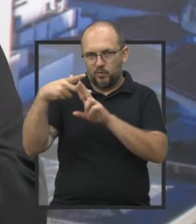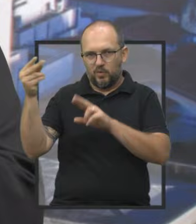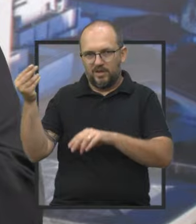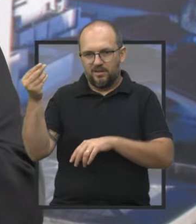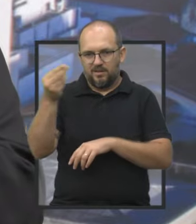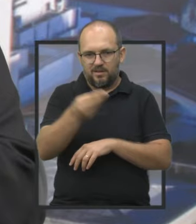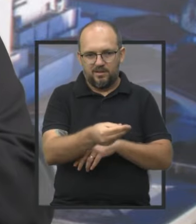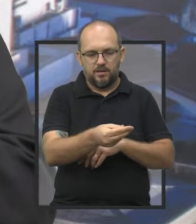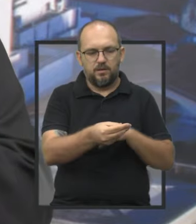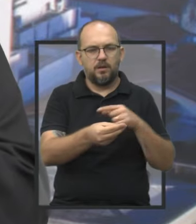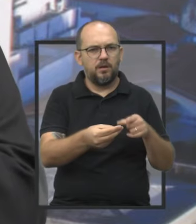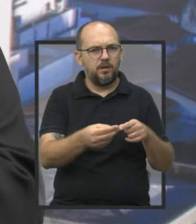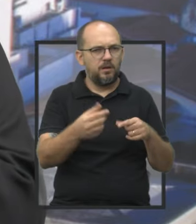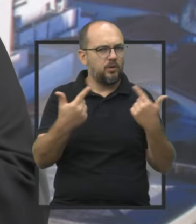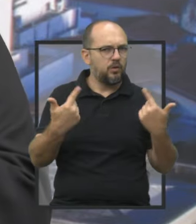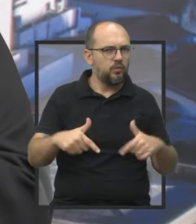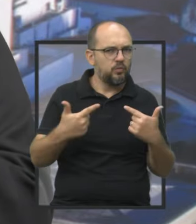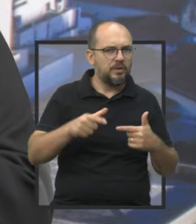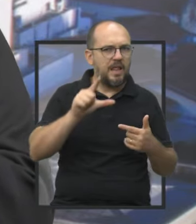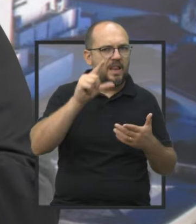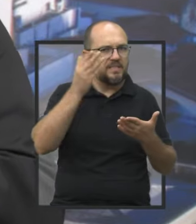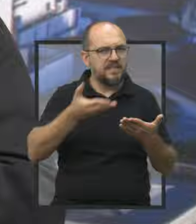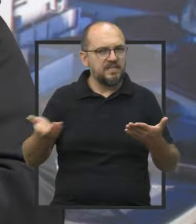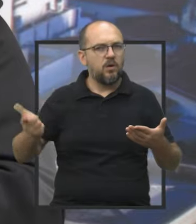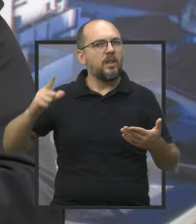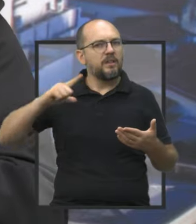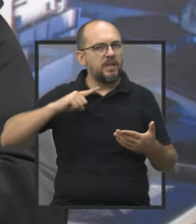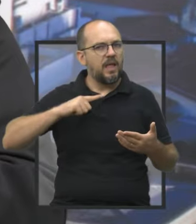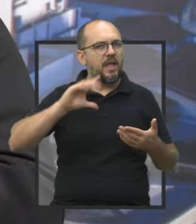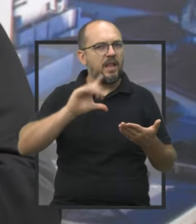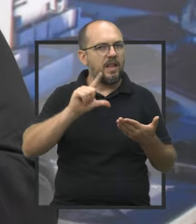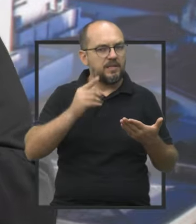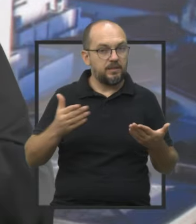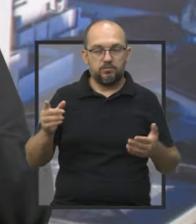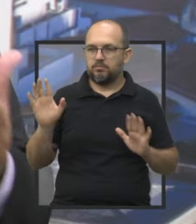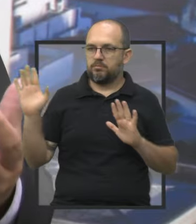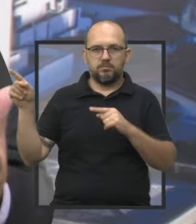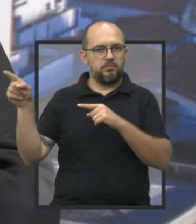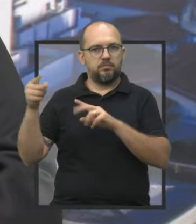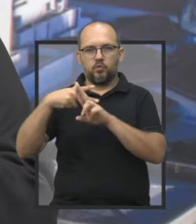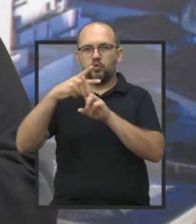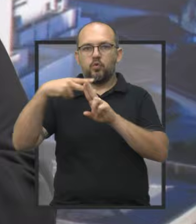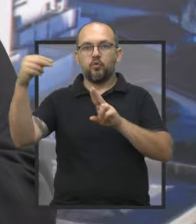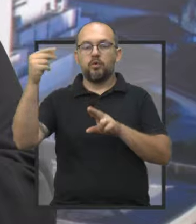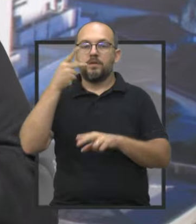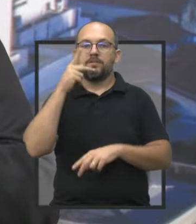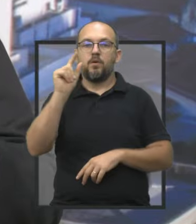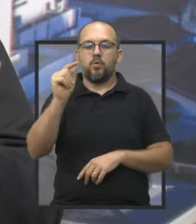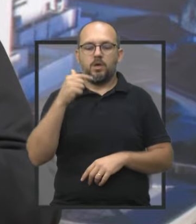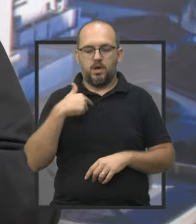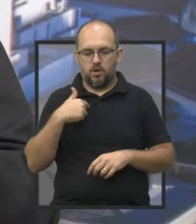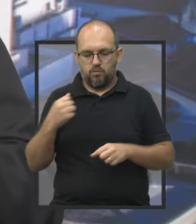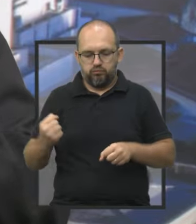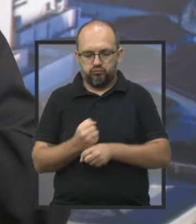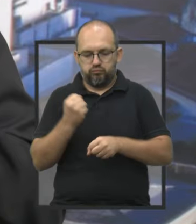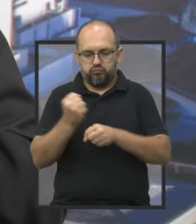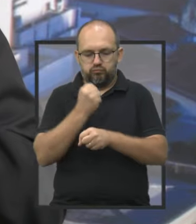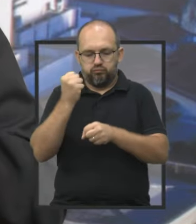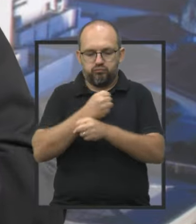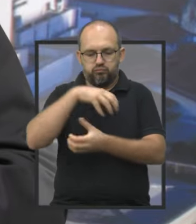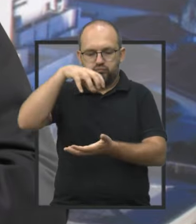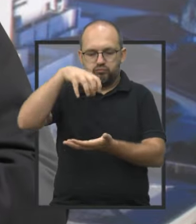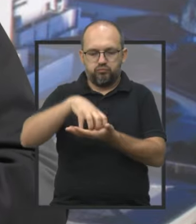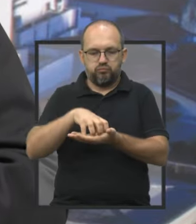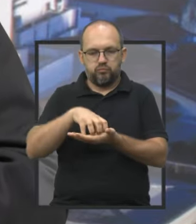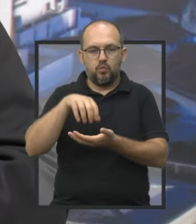ter licitação? Não tem que ter licitação? A UNOeste fala, a partir do momento que eu construo uma UBS, eu tenho um